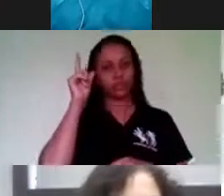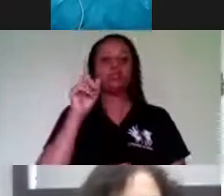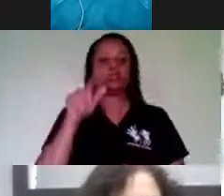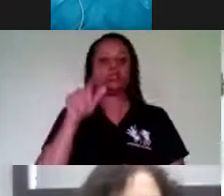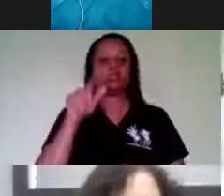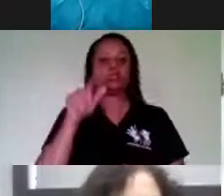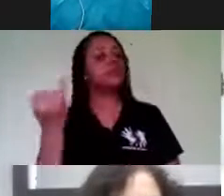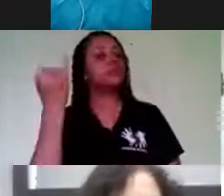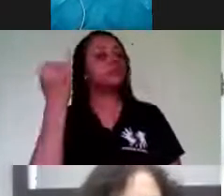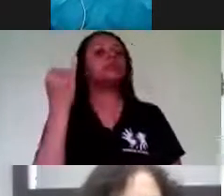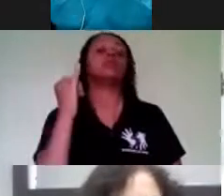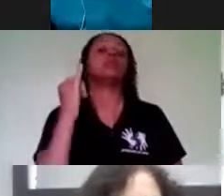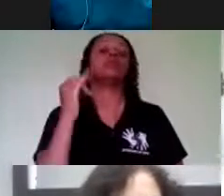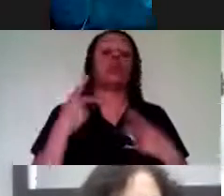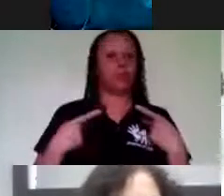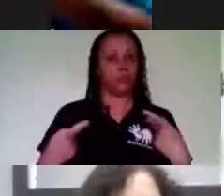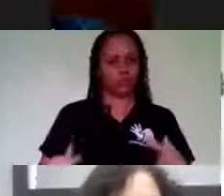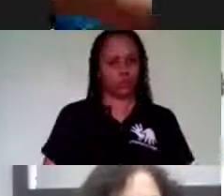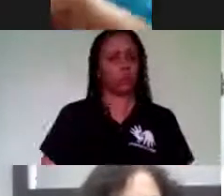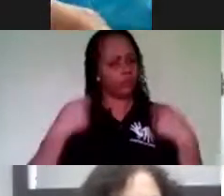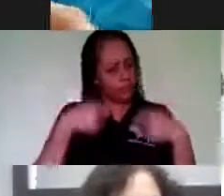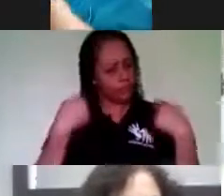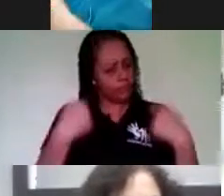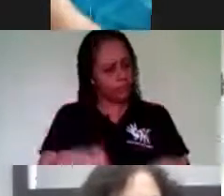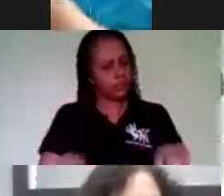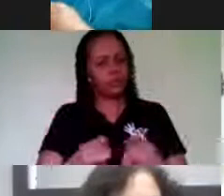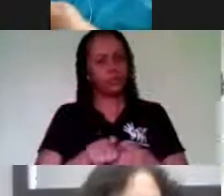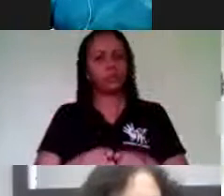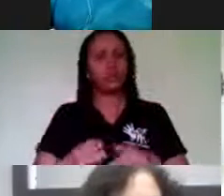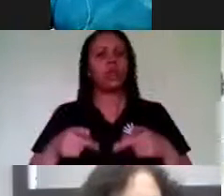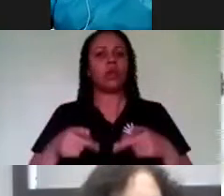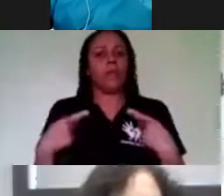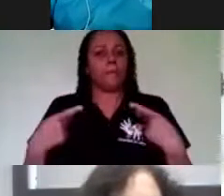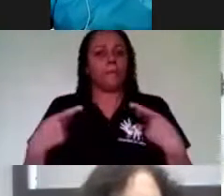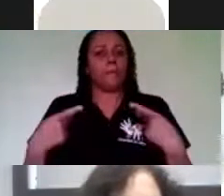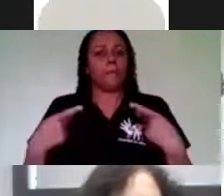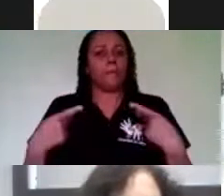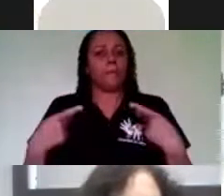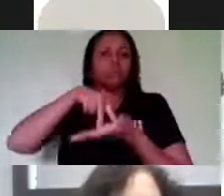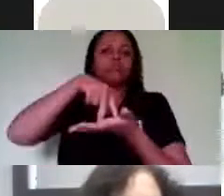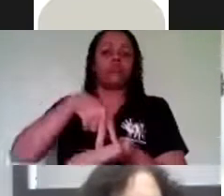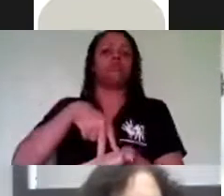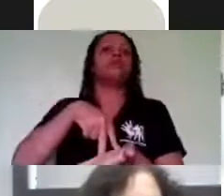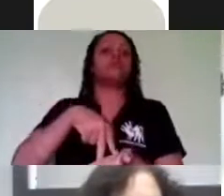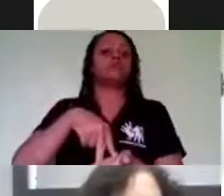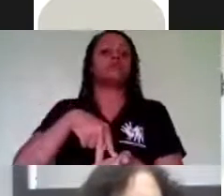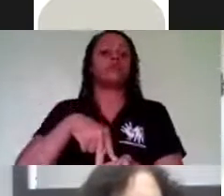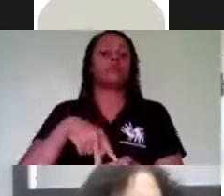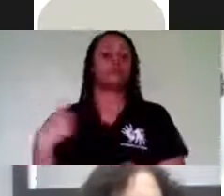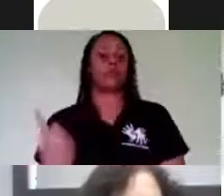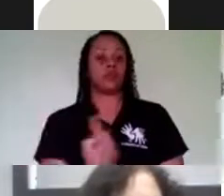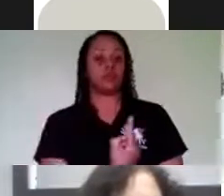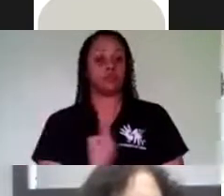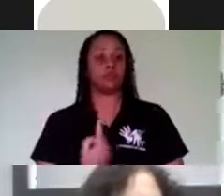da reação necessária, nós tenhamos uma postura proativa. E eu acho que isso pode se dar de